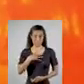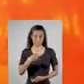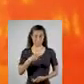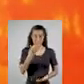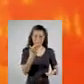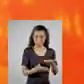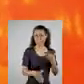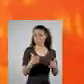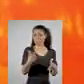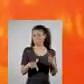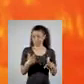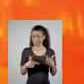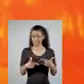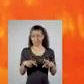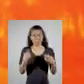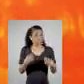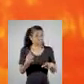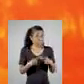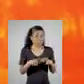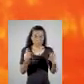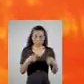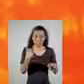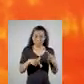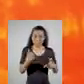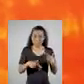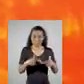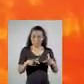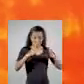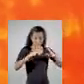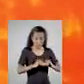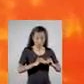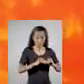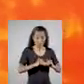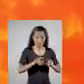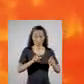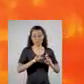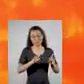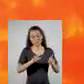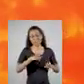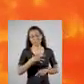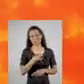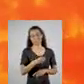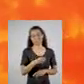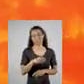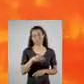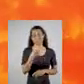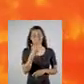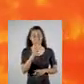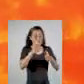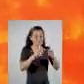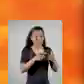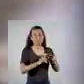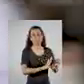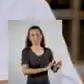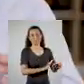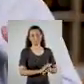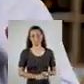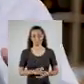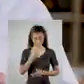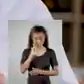A minha filha perdeu o emprego, ela tinha que trabalhar até tarde e não tinha com quem deixar os filhos. Isso tem solução?